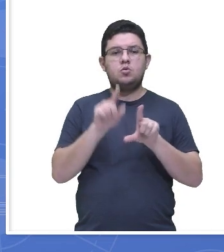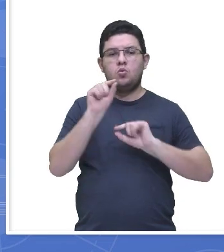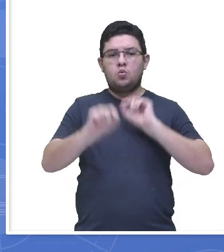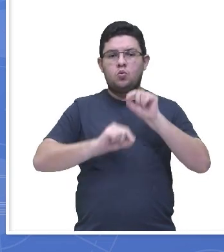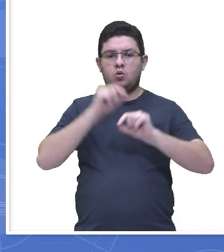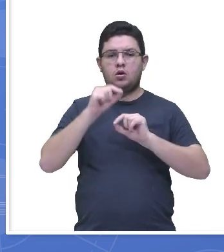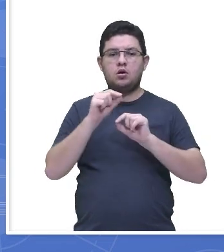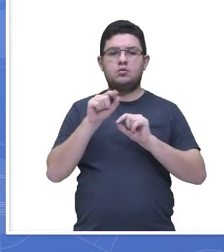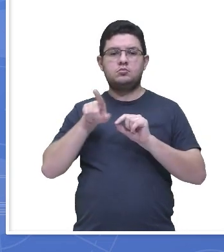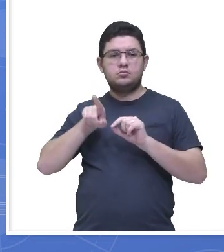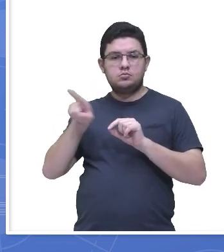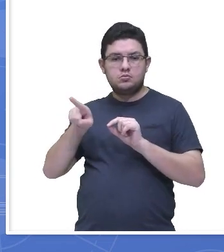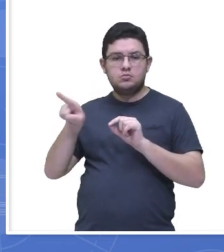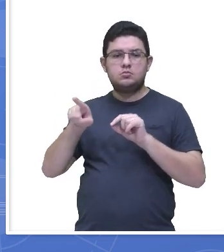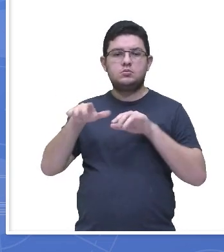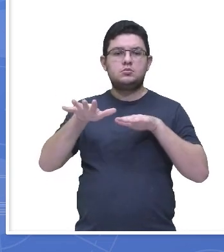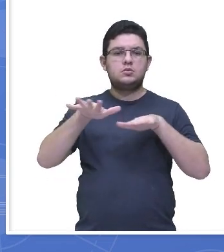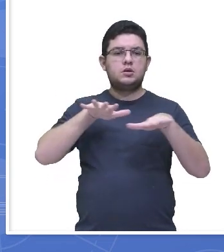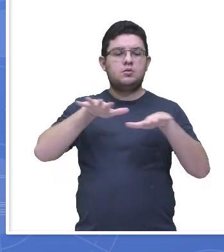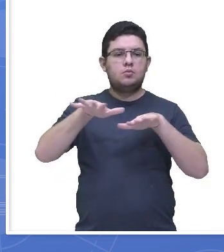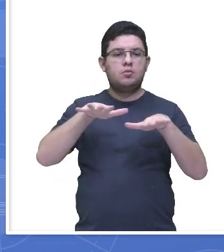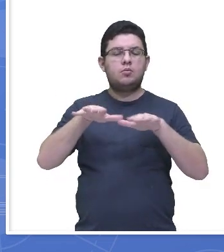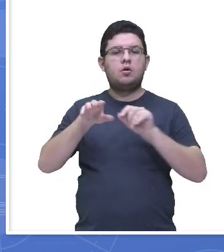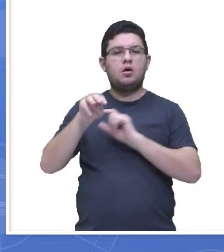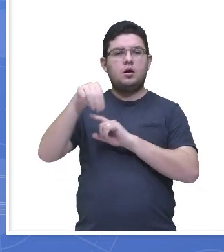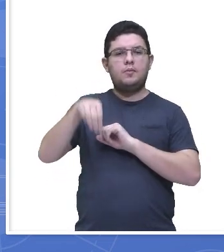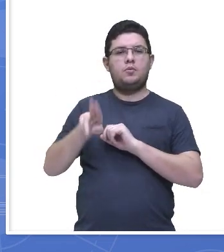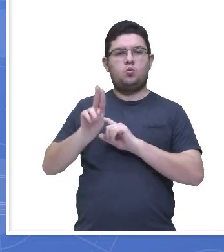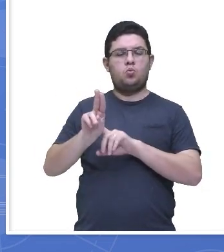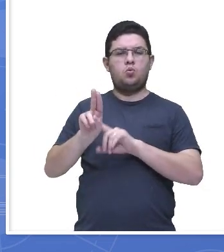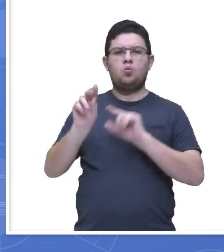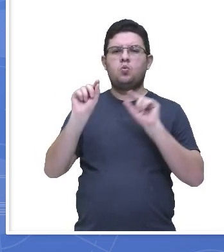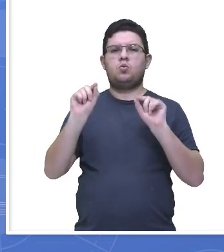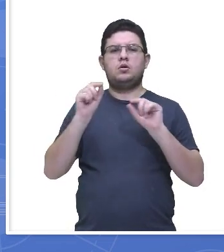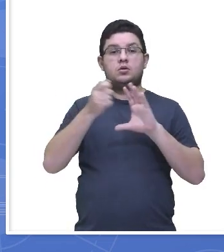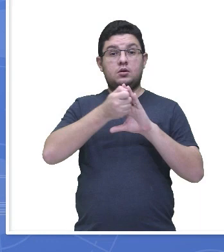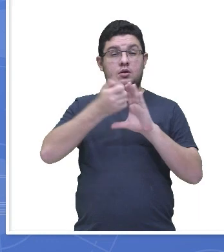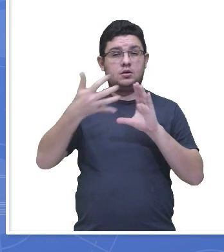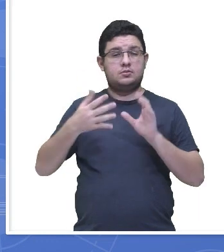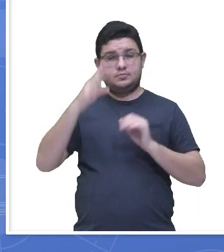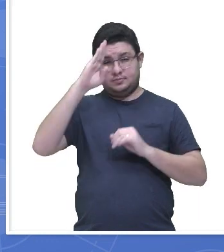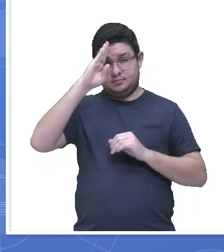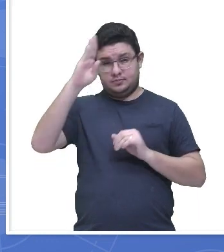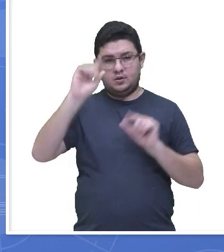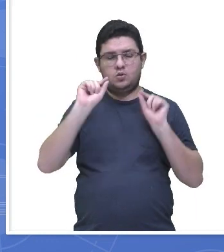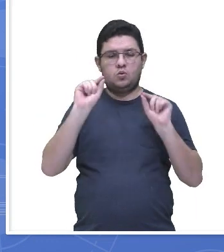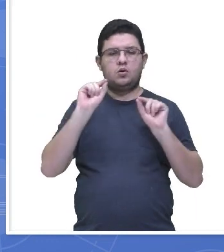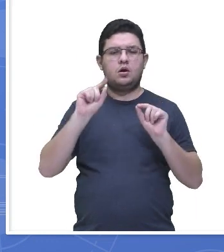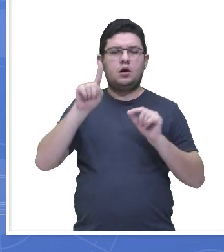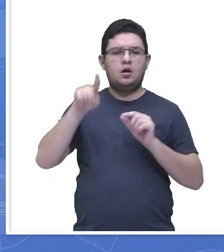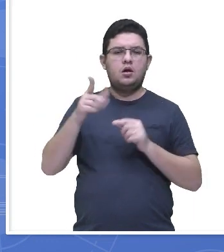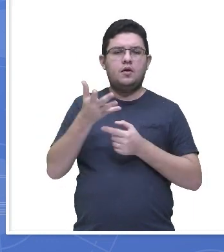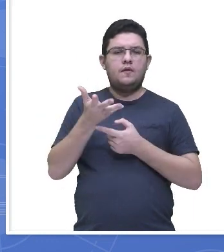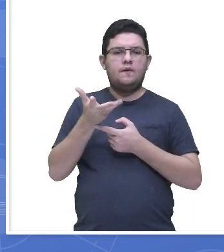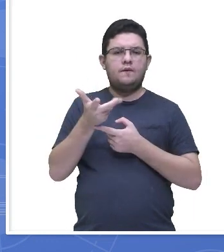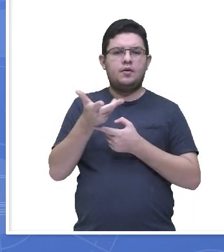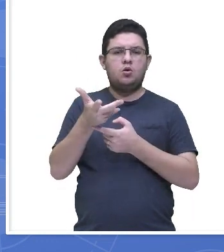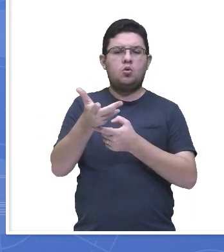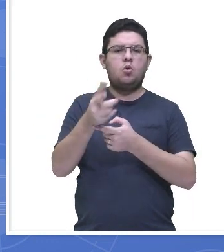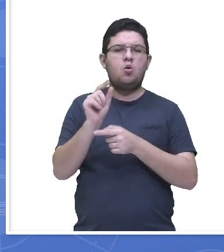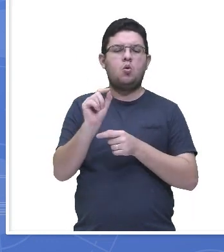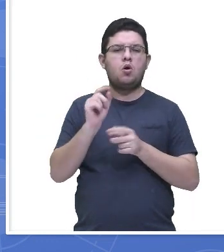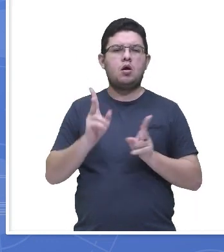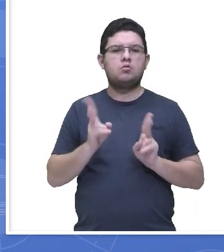desse movimento, que a gente chama de movimento uniforme, certo? É a velocidade escalar